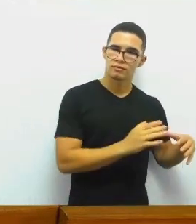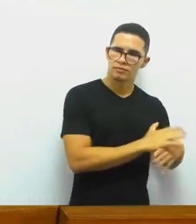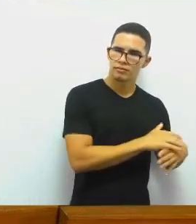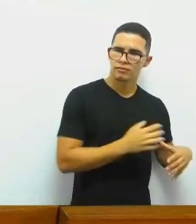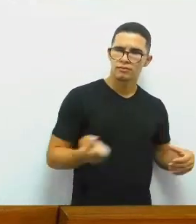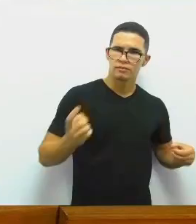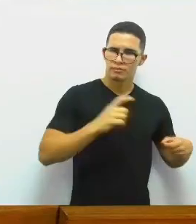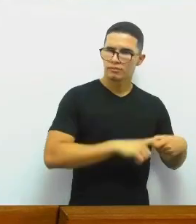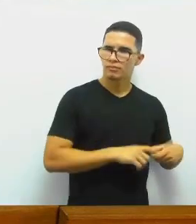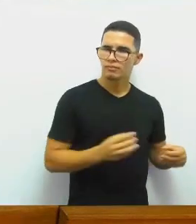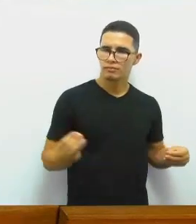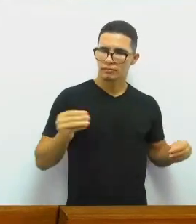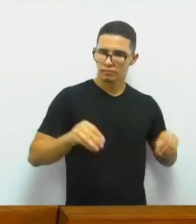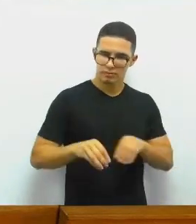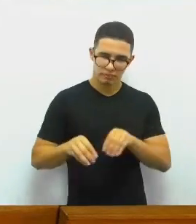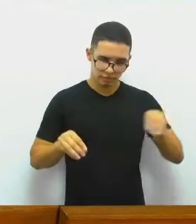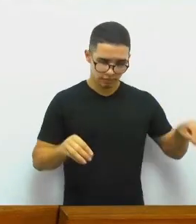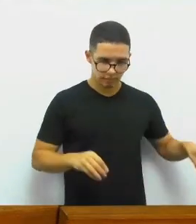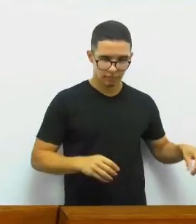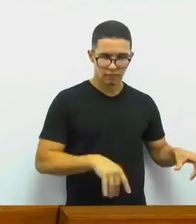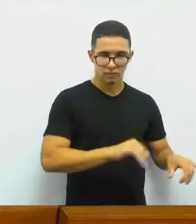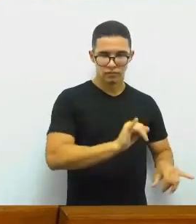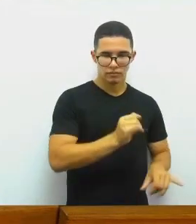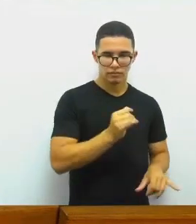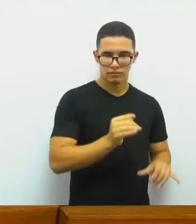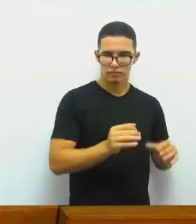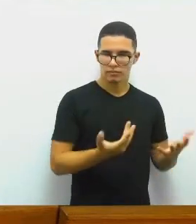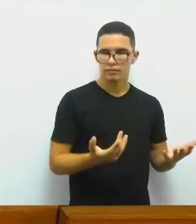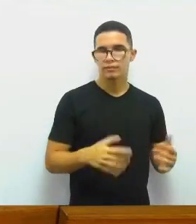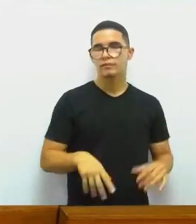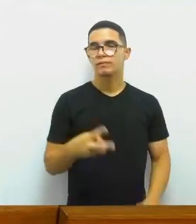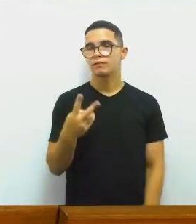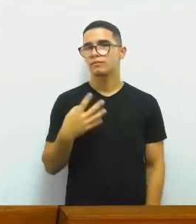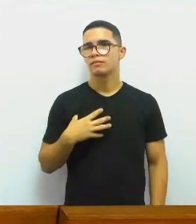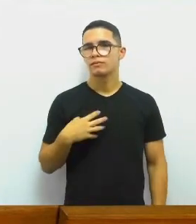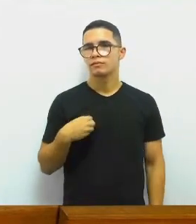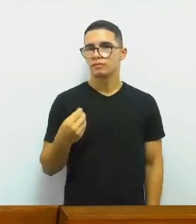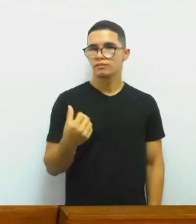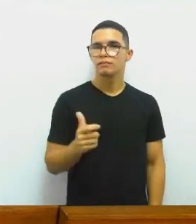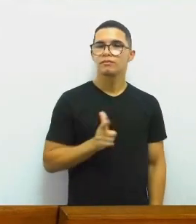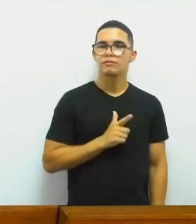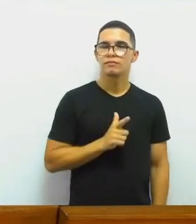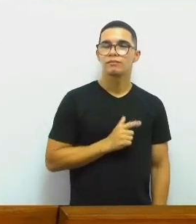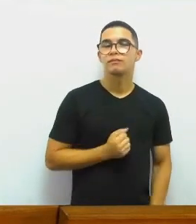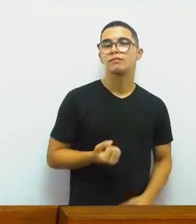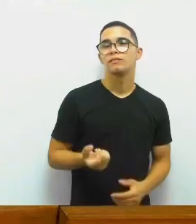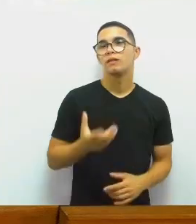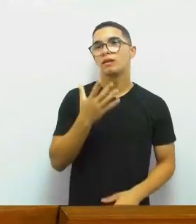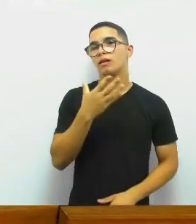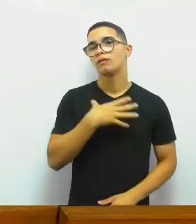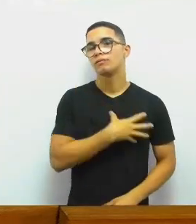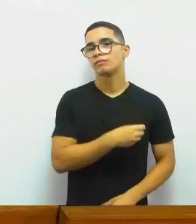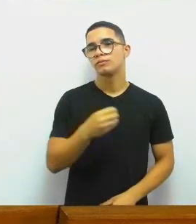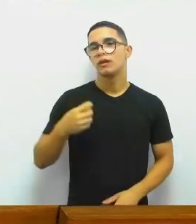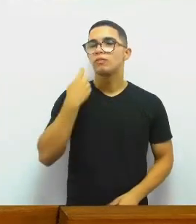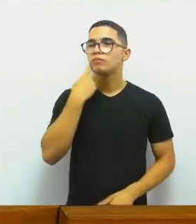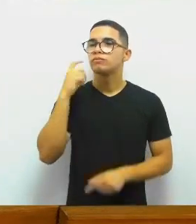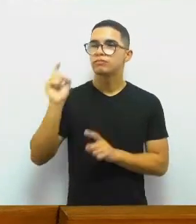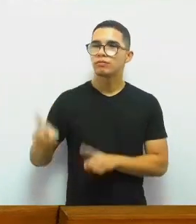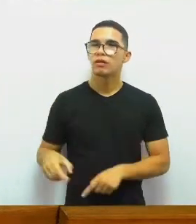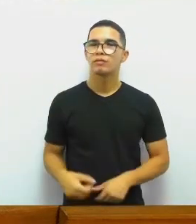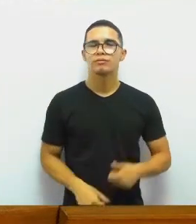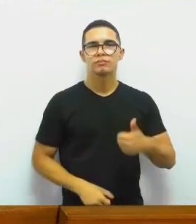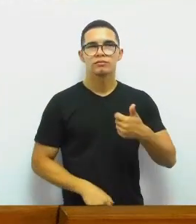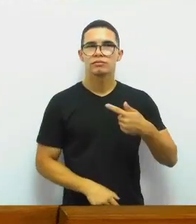bairro Japuíba e é mãe de duas filhas. Rose é filha de pescador e sua mãe sempre a incentivou a priorizar a educação. Aos 17